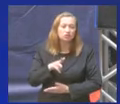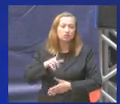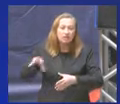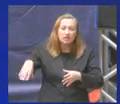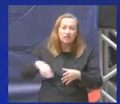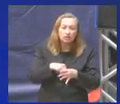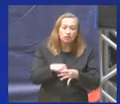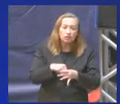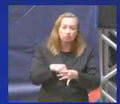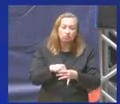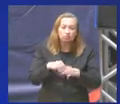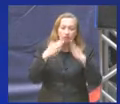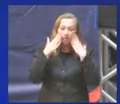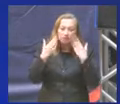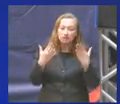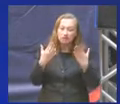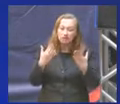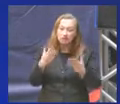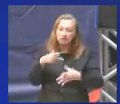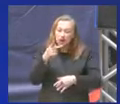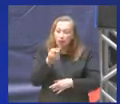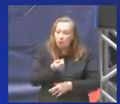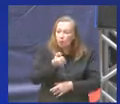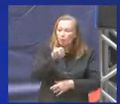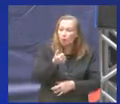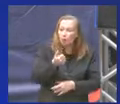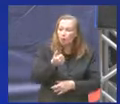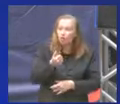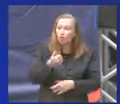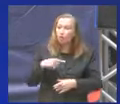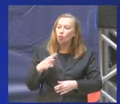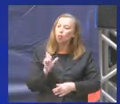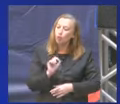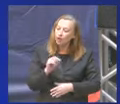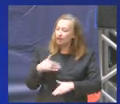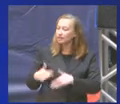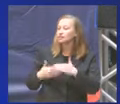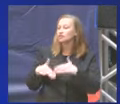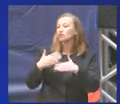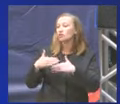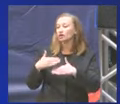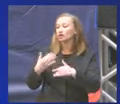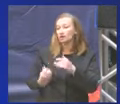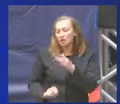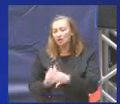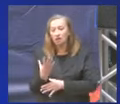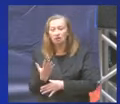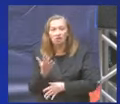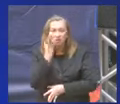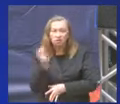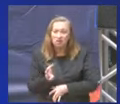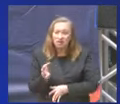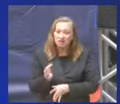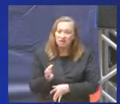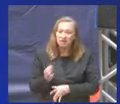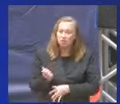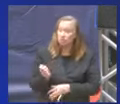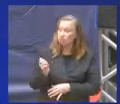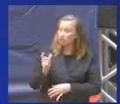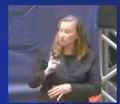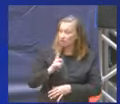apresentação, externar um pouquinho do que a gente vem desenvolvendo e construindo. Eu não sei se eu tenho um passador